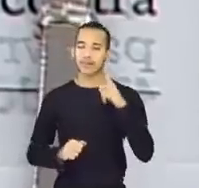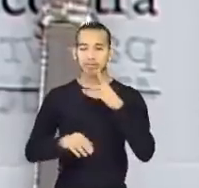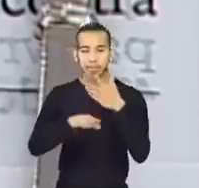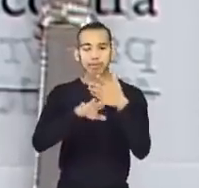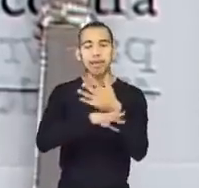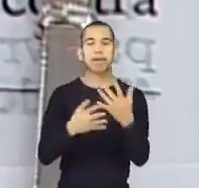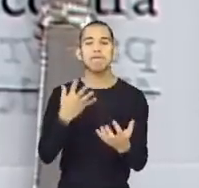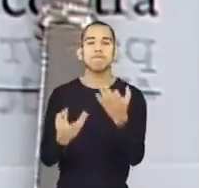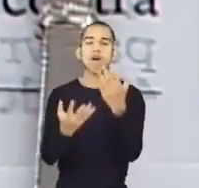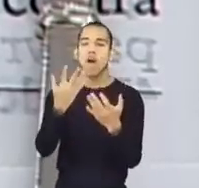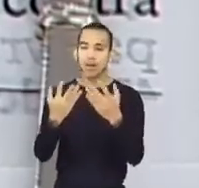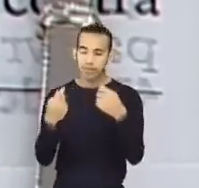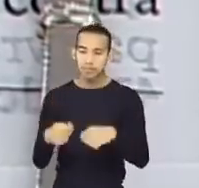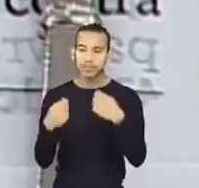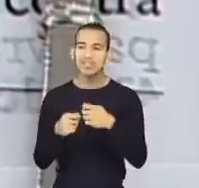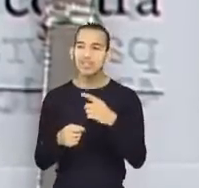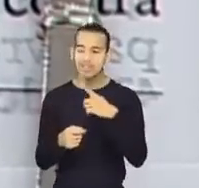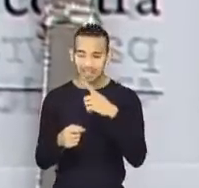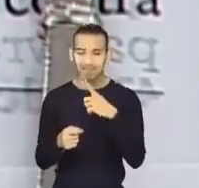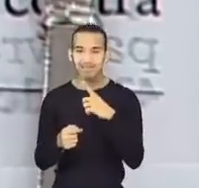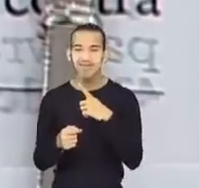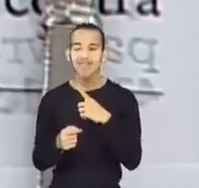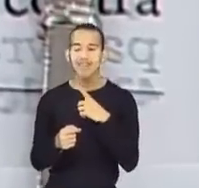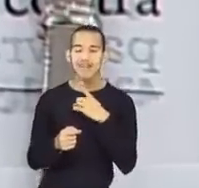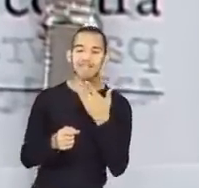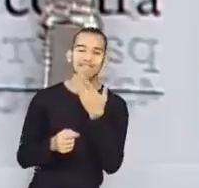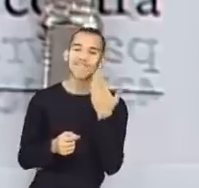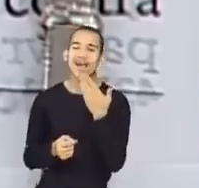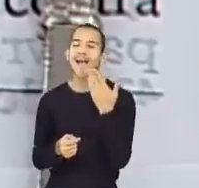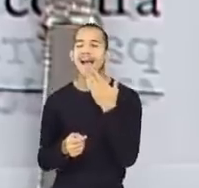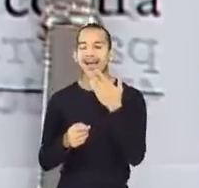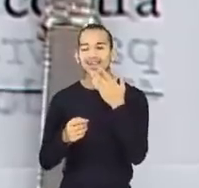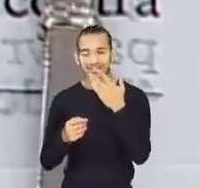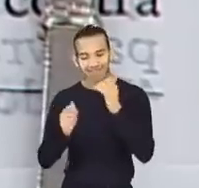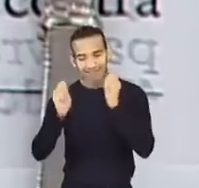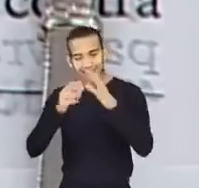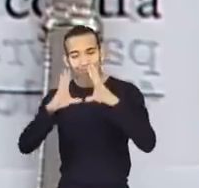fogo e tem que ter flexibilidade.